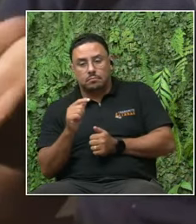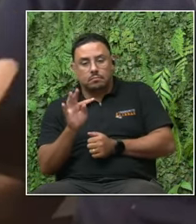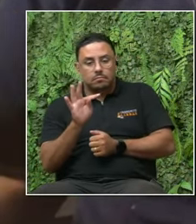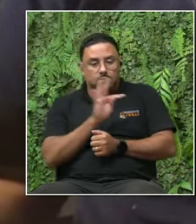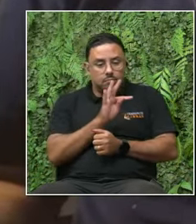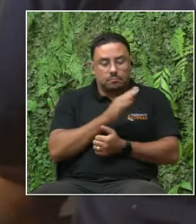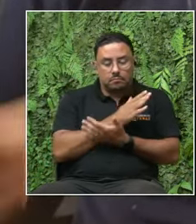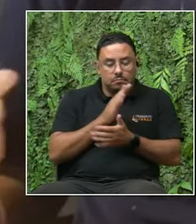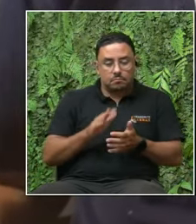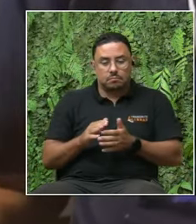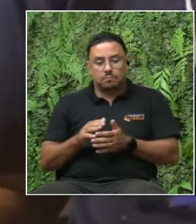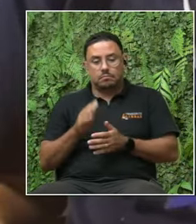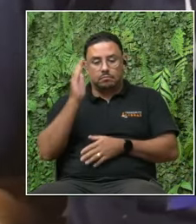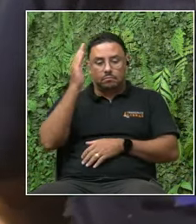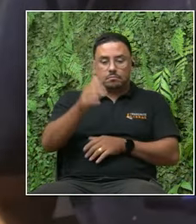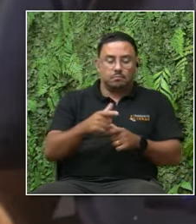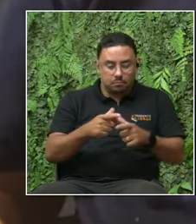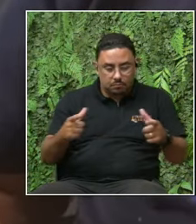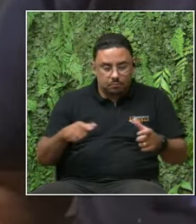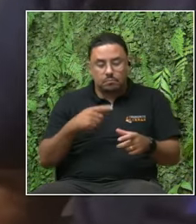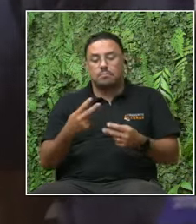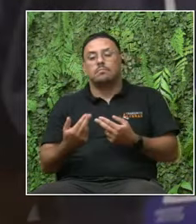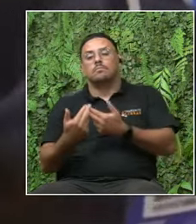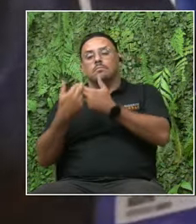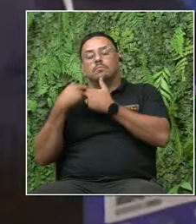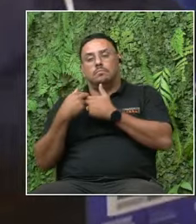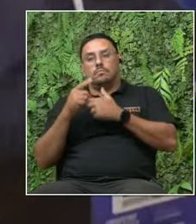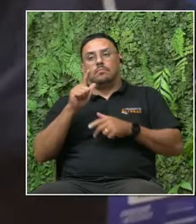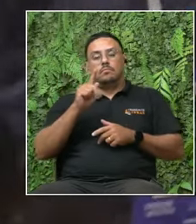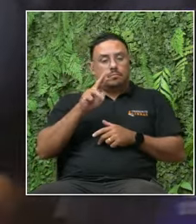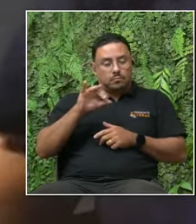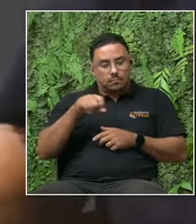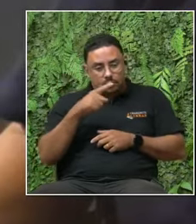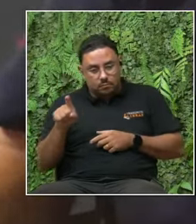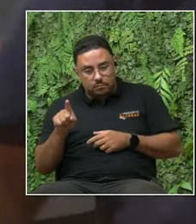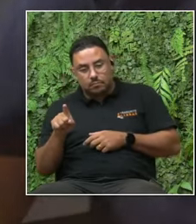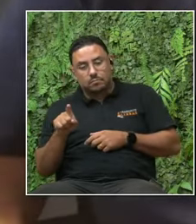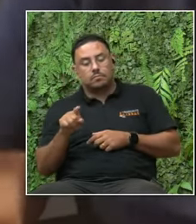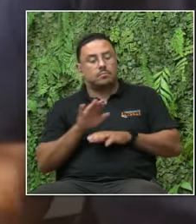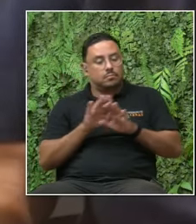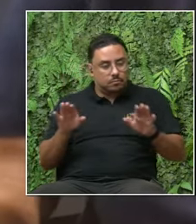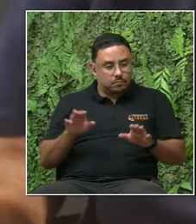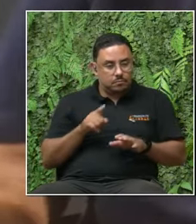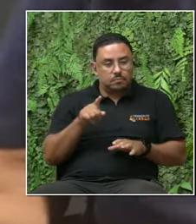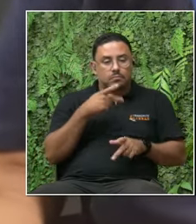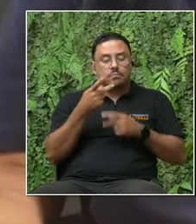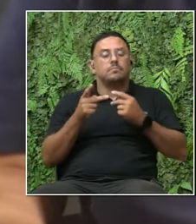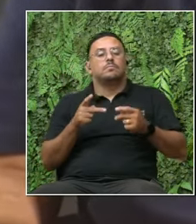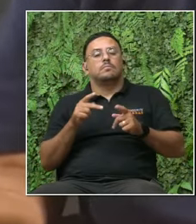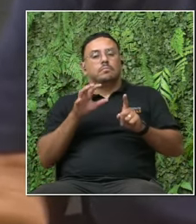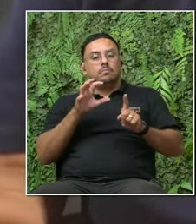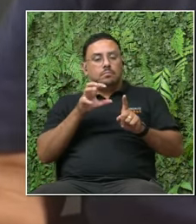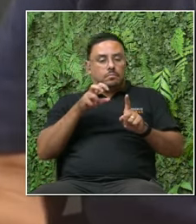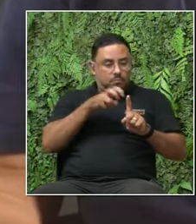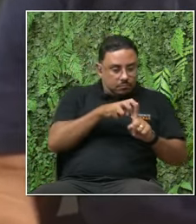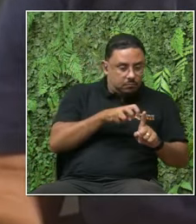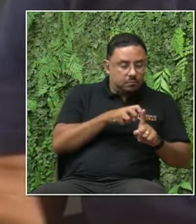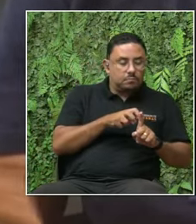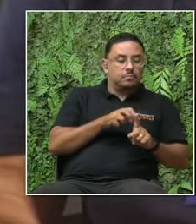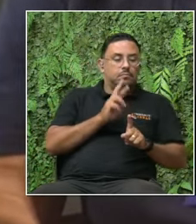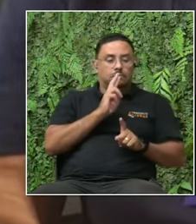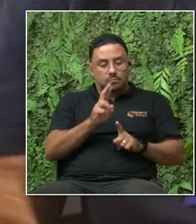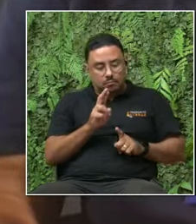se ter um pênalti ela aumenta ó eu não vou colocar responsabilidade 100% do Lucas Silva Óbvio que não vou fazer isso né não é isso mas ele impactou no resultado final